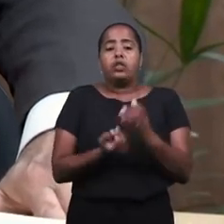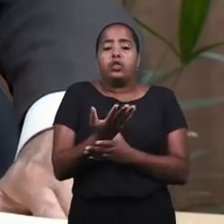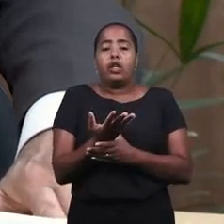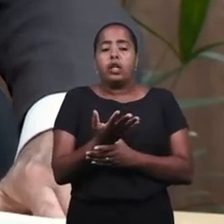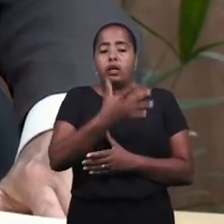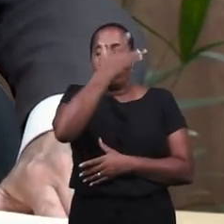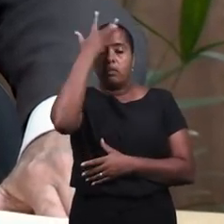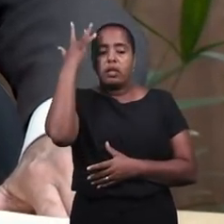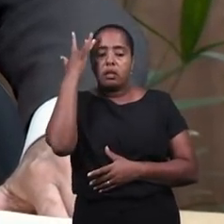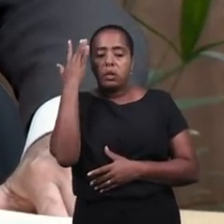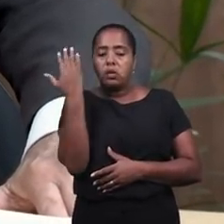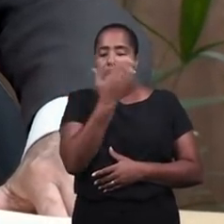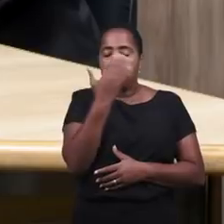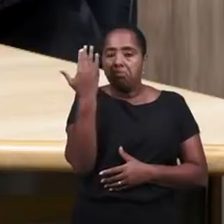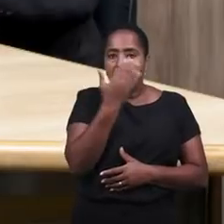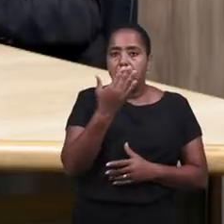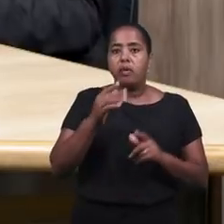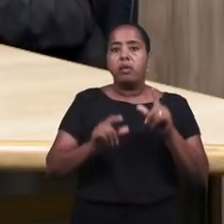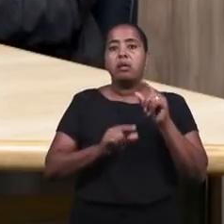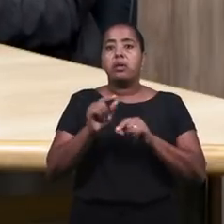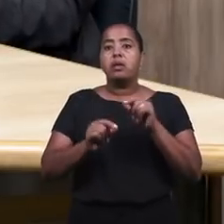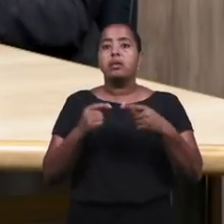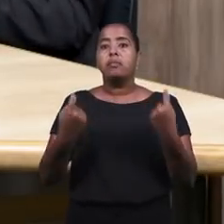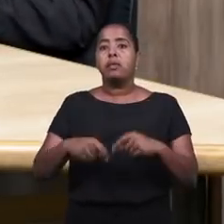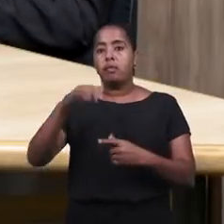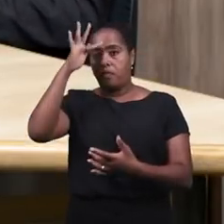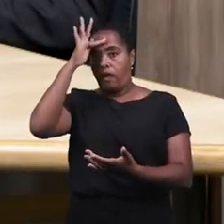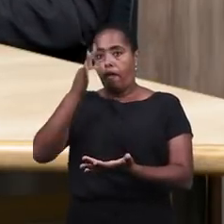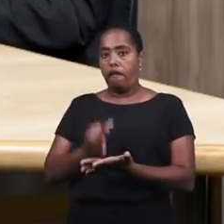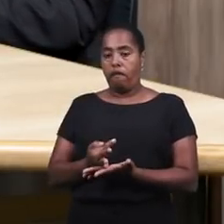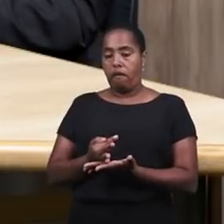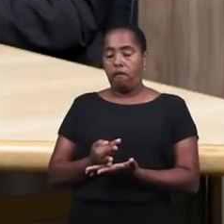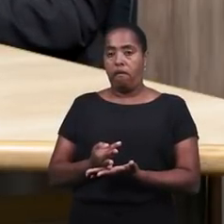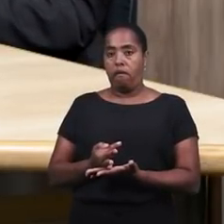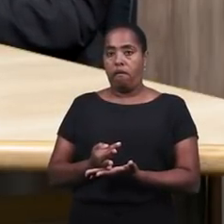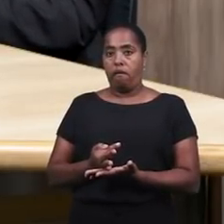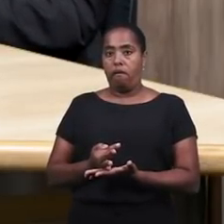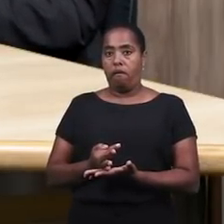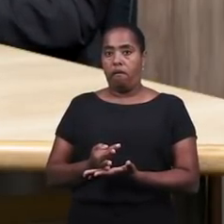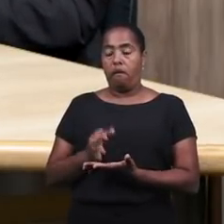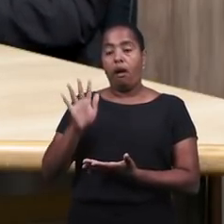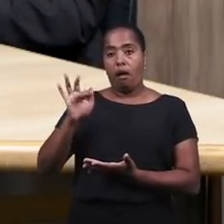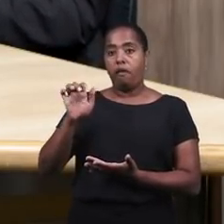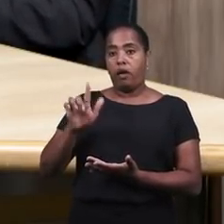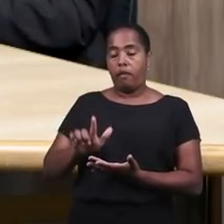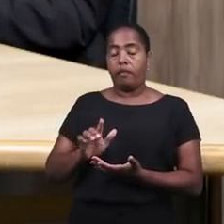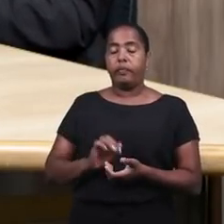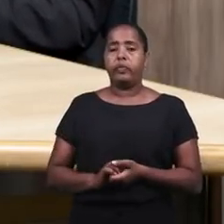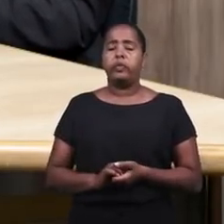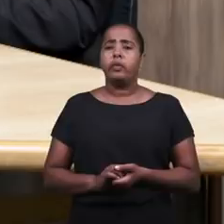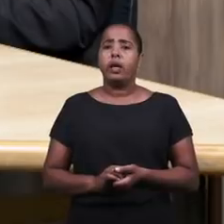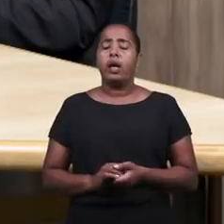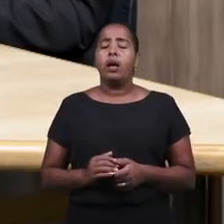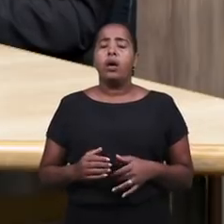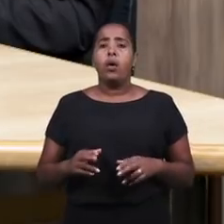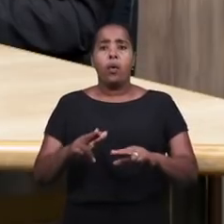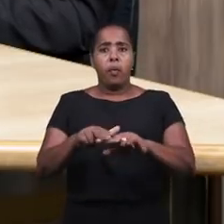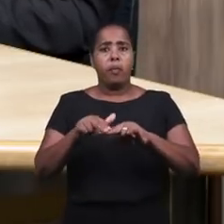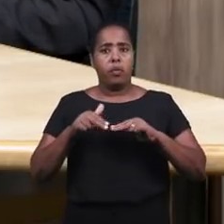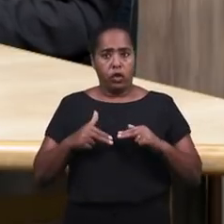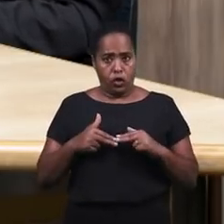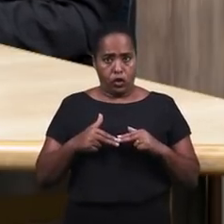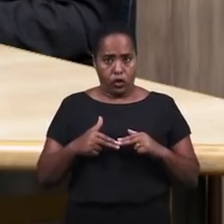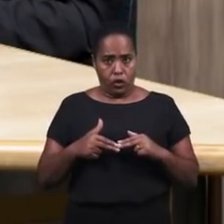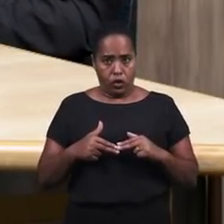gerada na vida daqueles que estavam vindo, que é a fé. Então, isso nos nossos dias. Então,